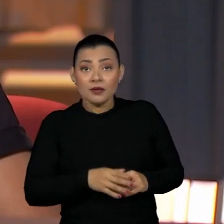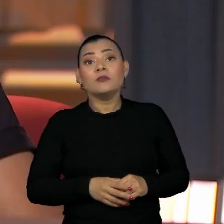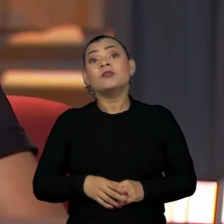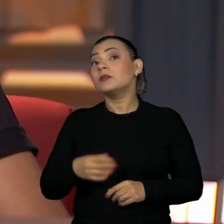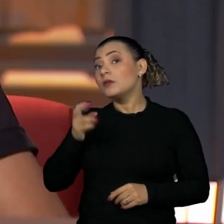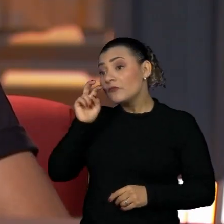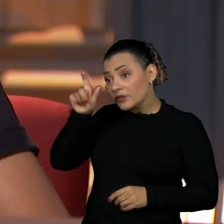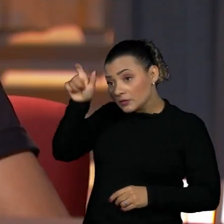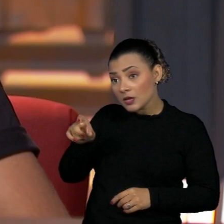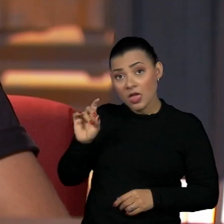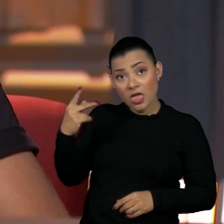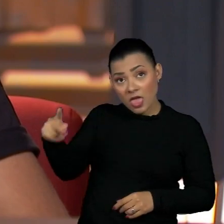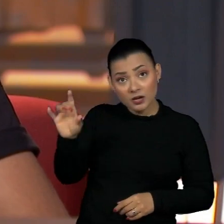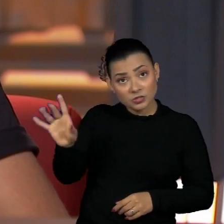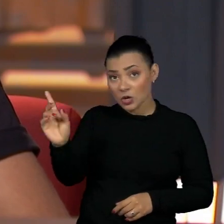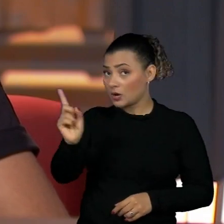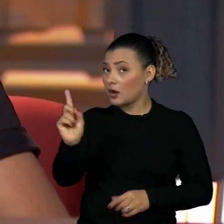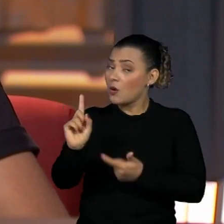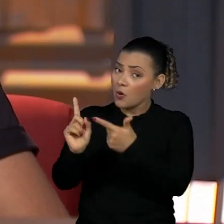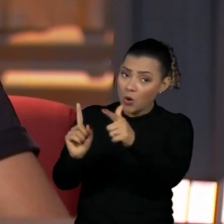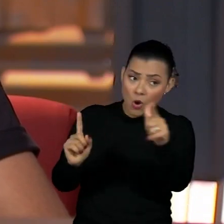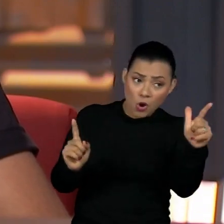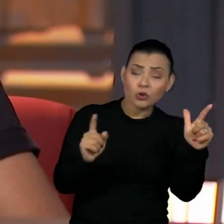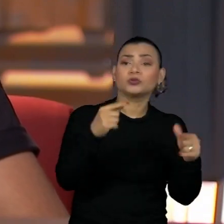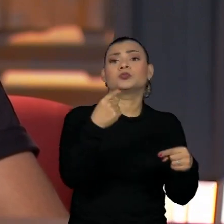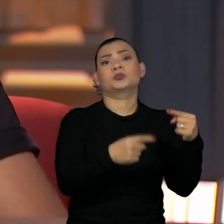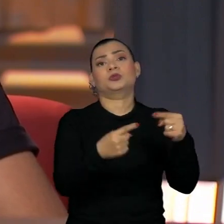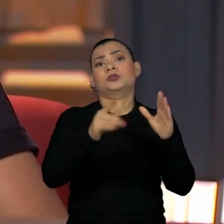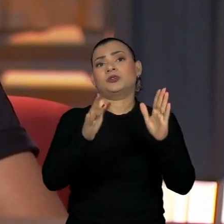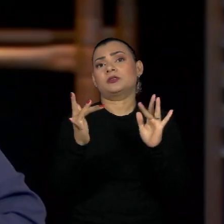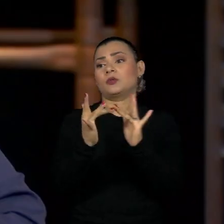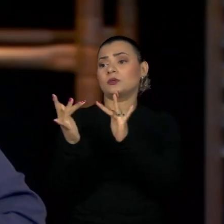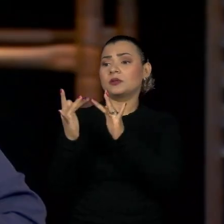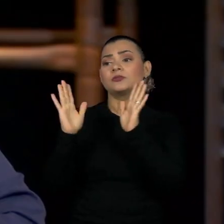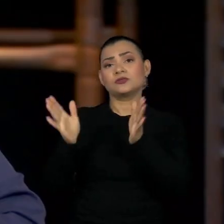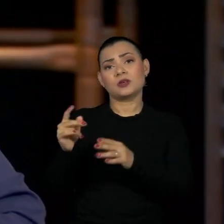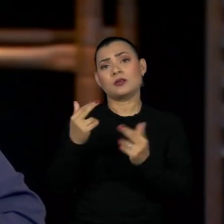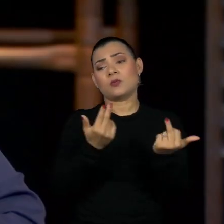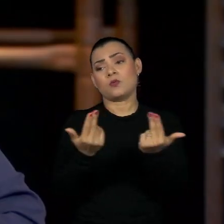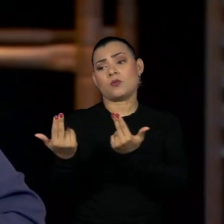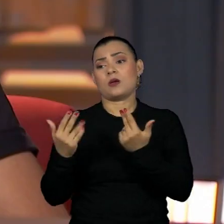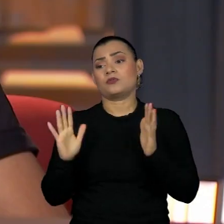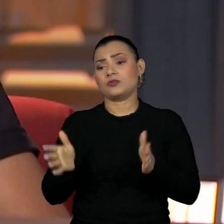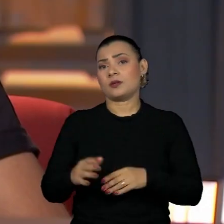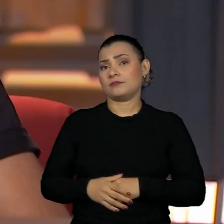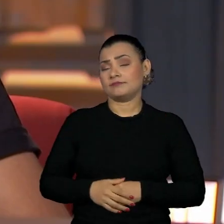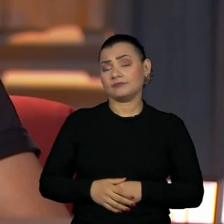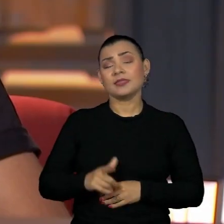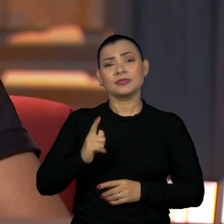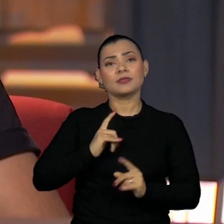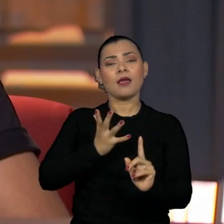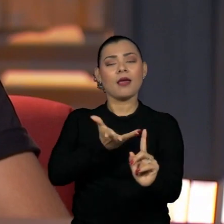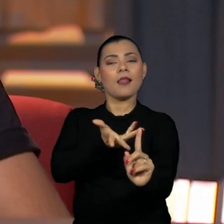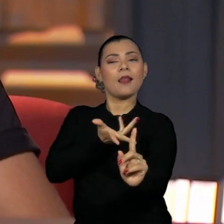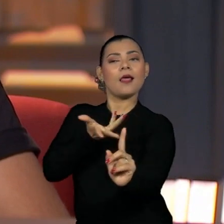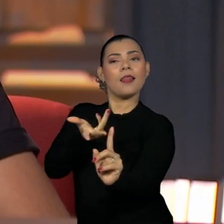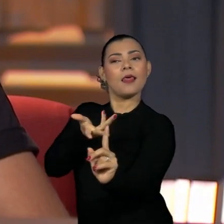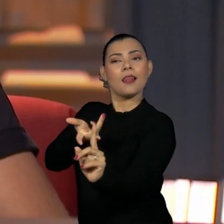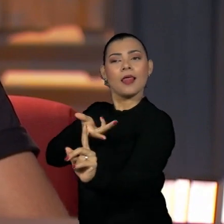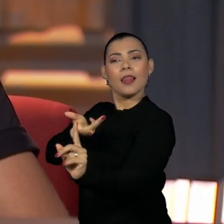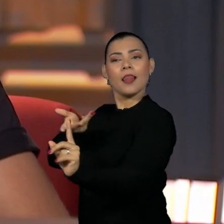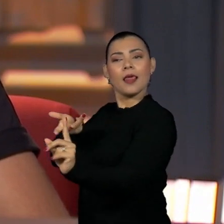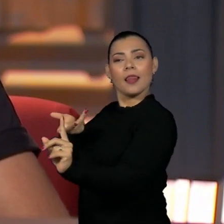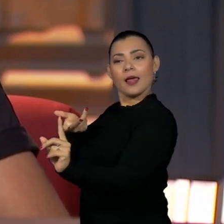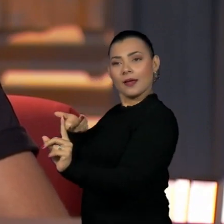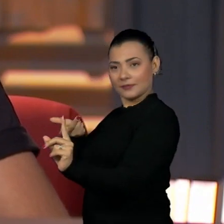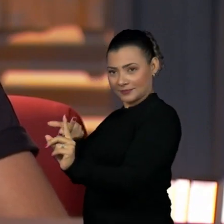só nele, mas em outros políticos que eu já tive contato Pessoas também. com poder, Isso. né? Que tem uma persuasão muito grande e tal. Mas aí